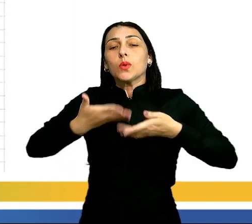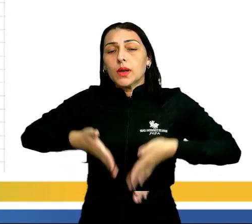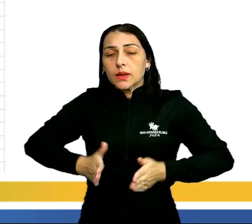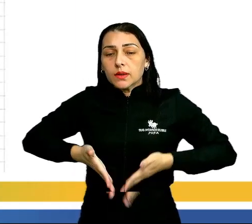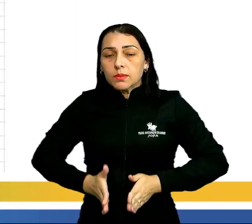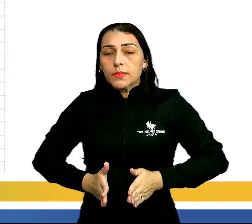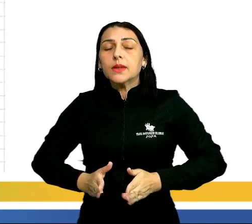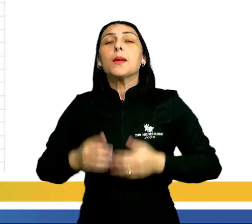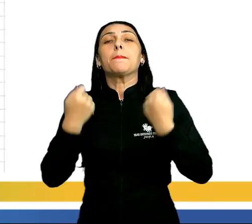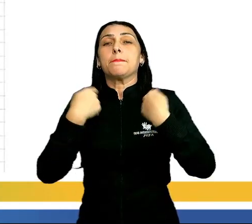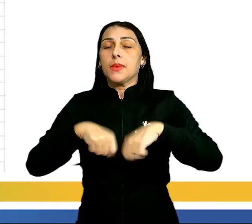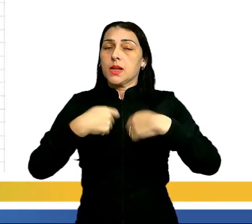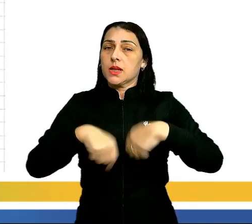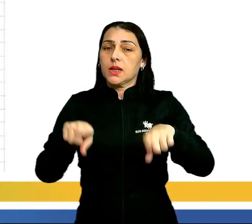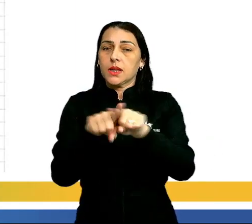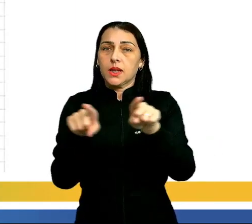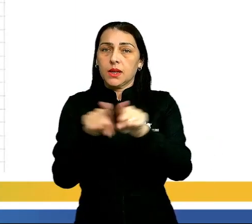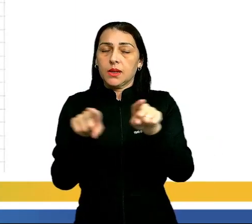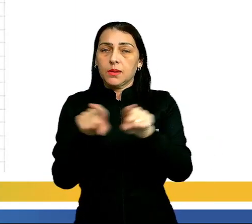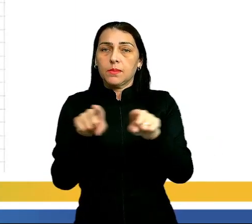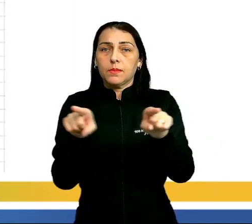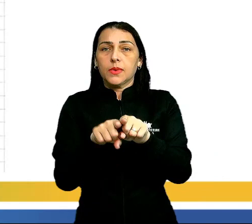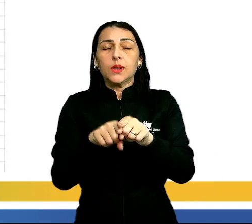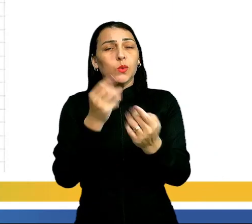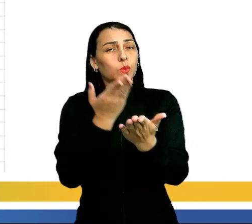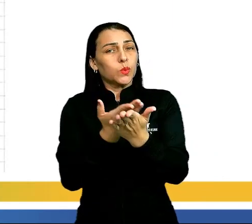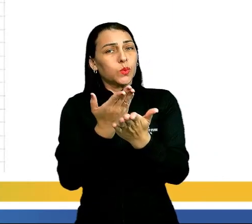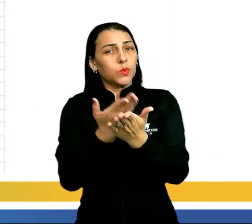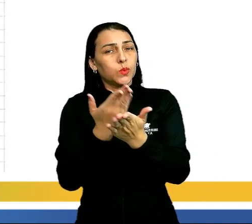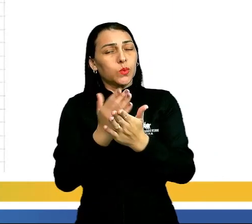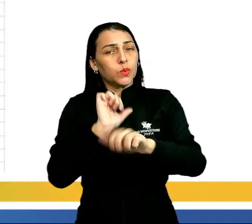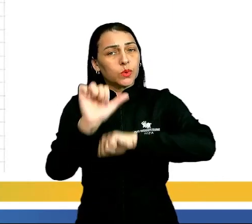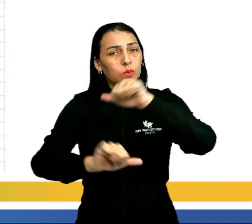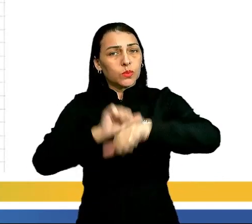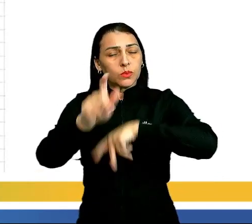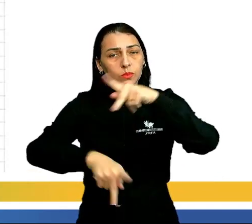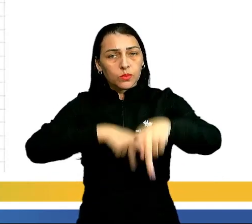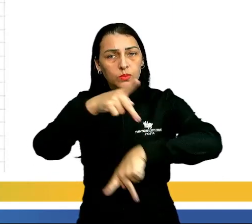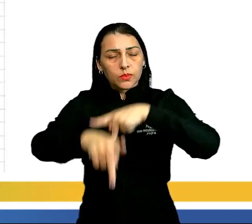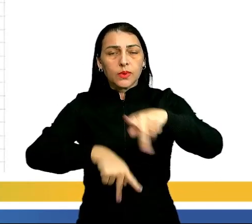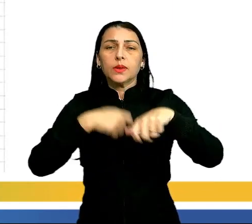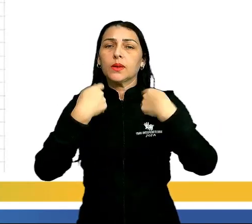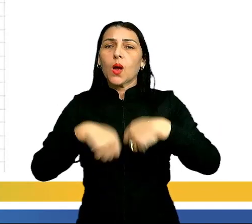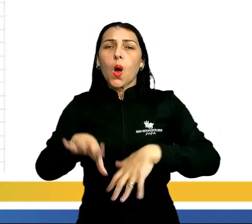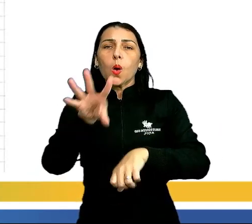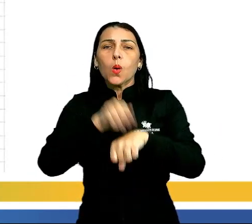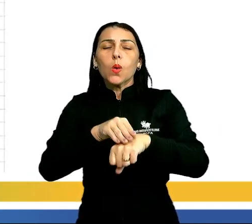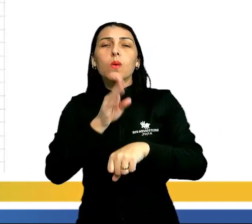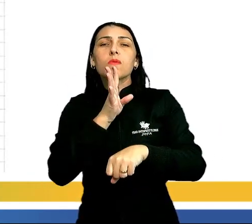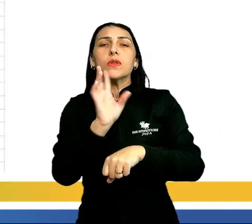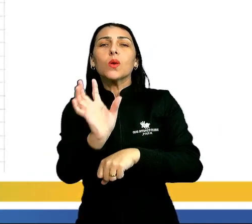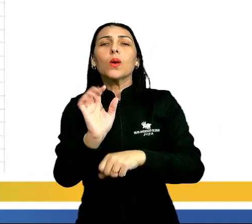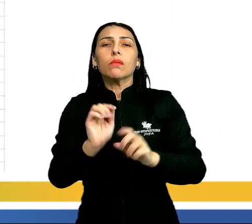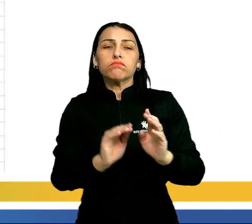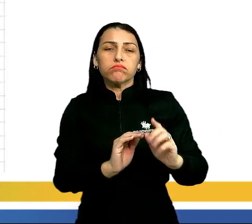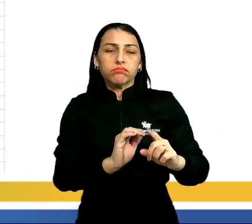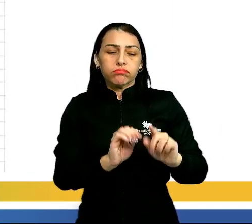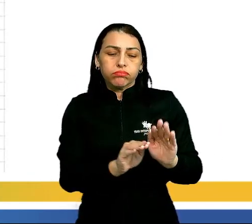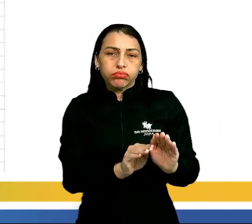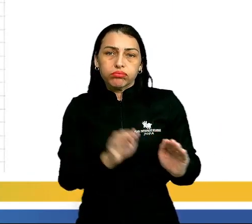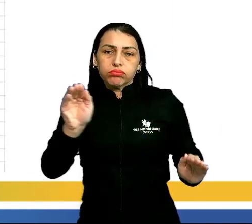natalidade. A gente precisa também, quando a gente estuda essa dinâmica populacional, a gente passa a conhecer a evolução